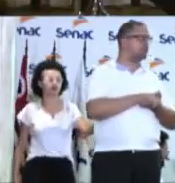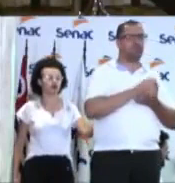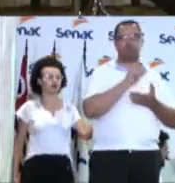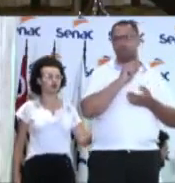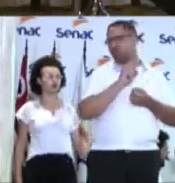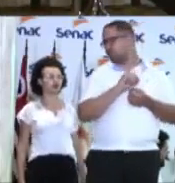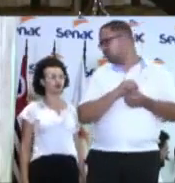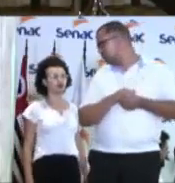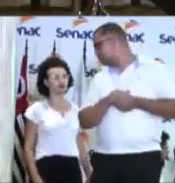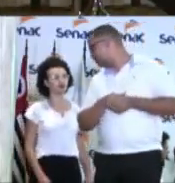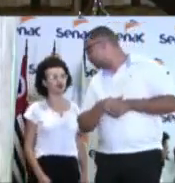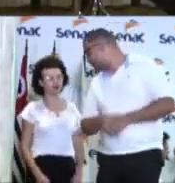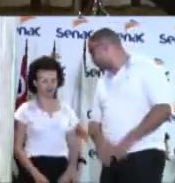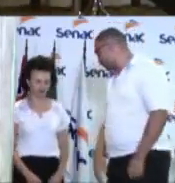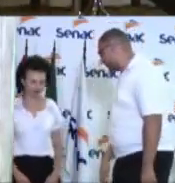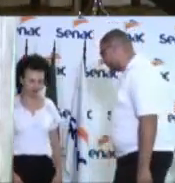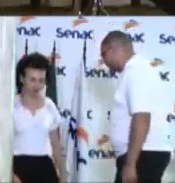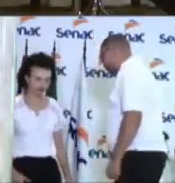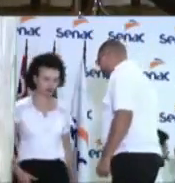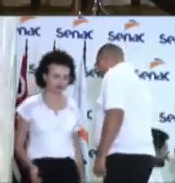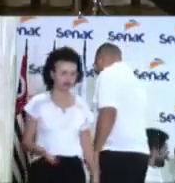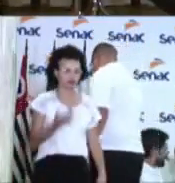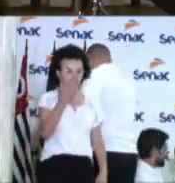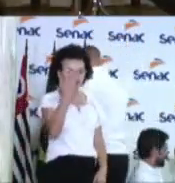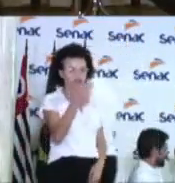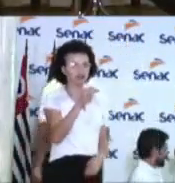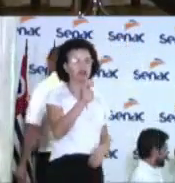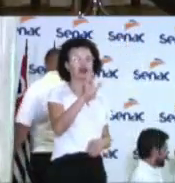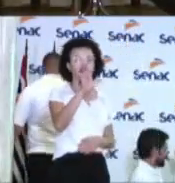Queca, Pernil, Alê e Marcelo.